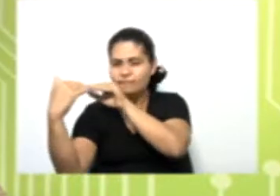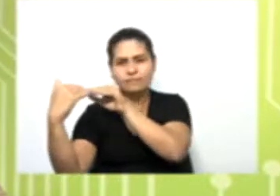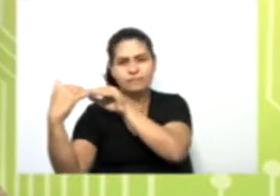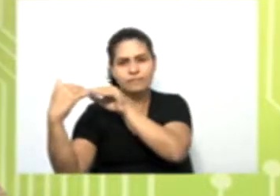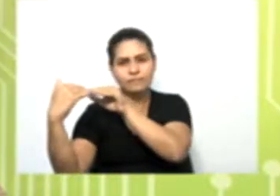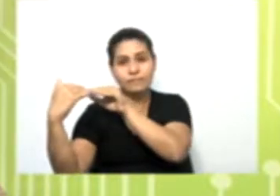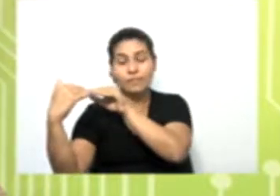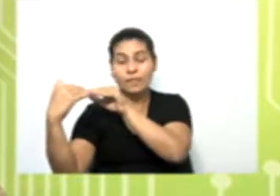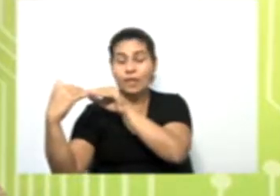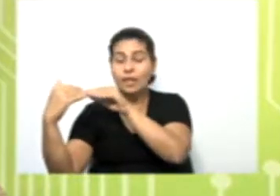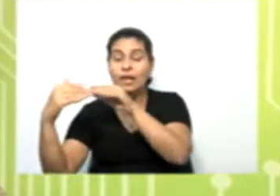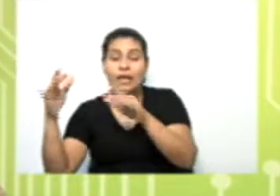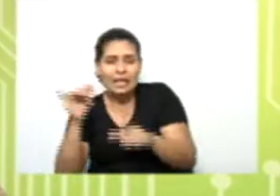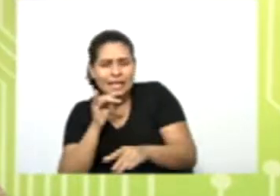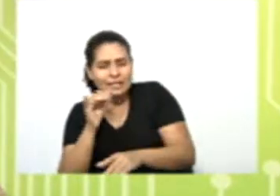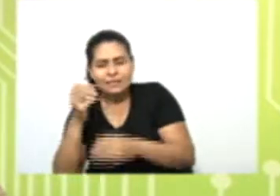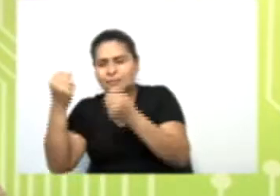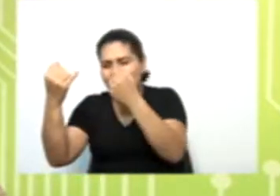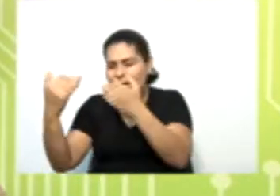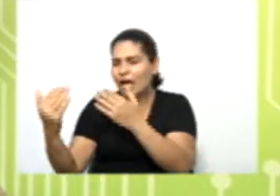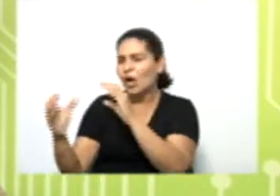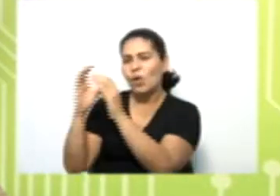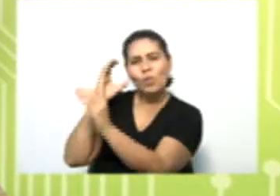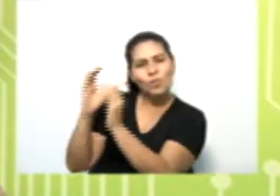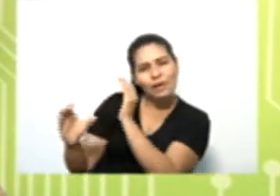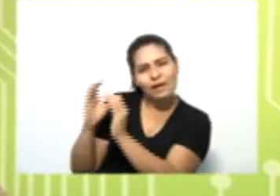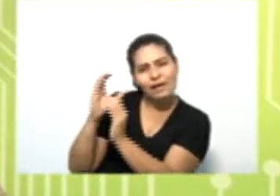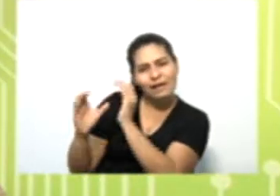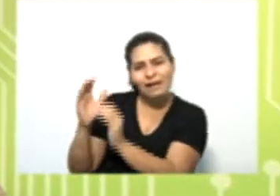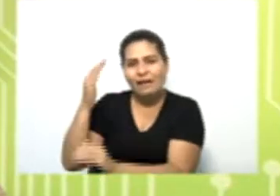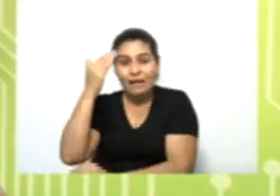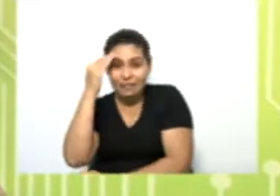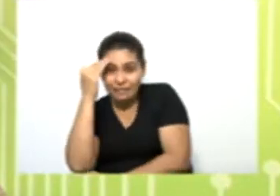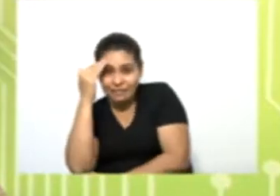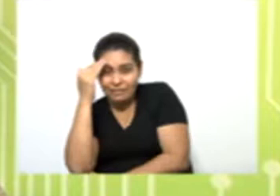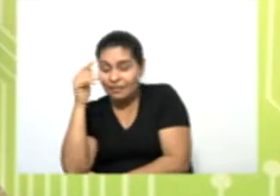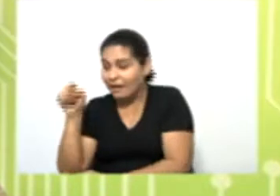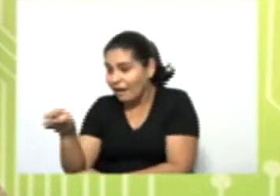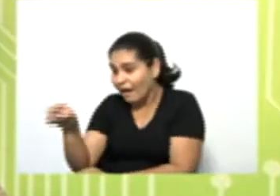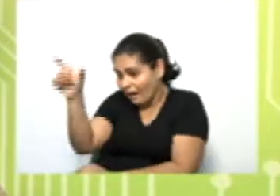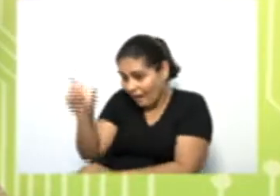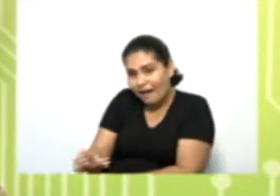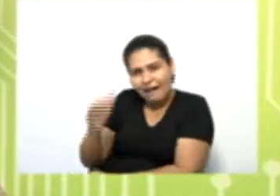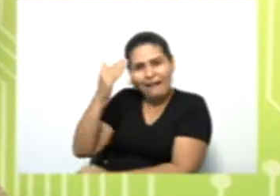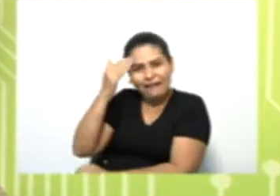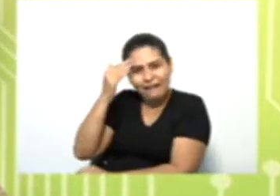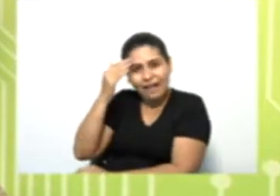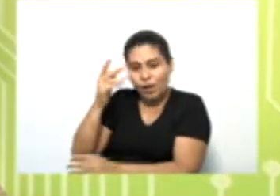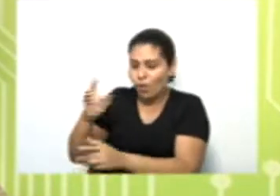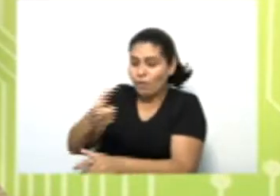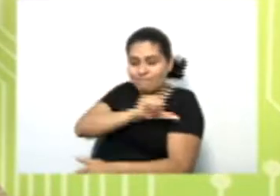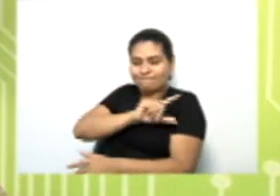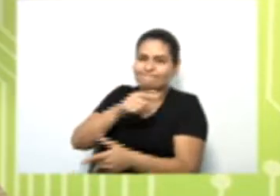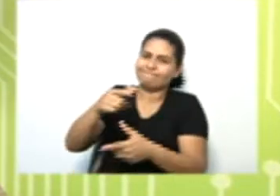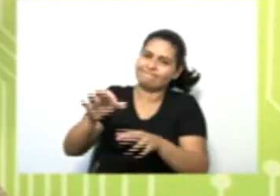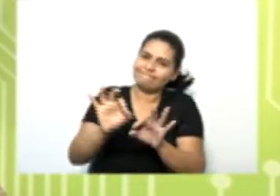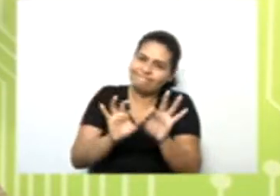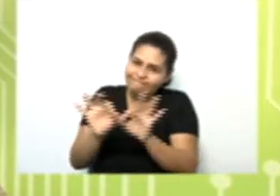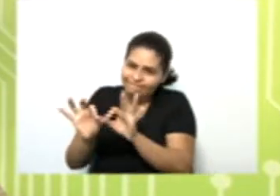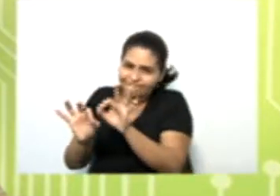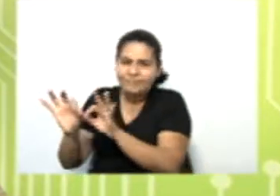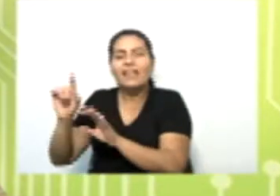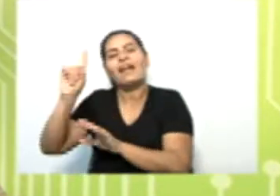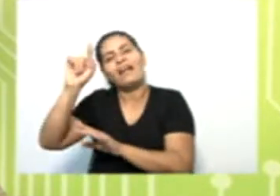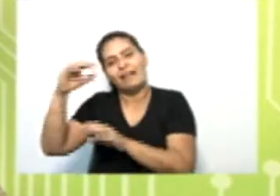alinhamento. Tá certo? É falar a mesma linguagem, é você entender a outra pessoa, é ter planejado antes. Isso é